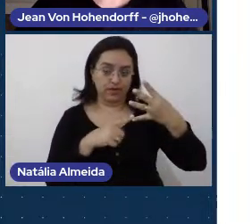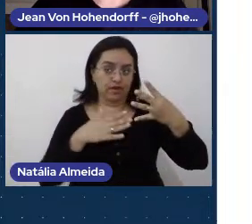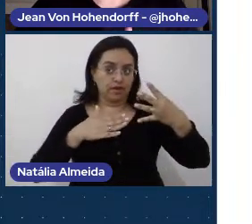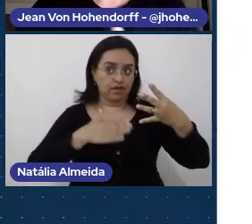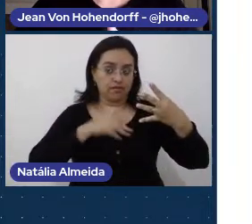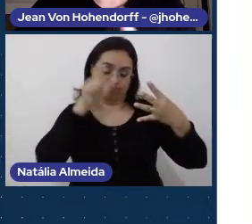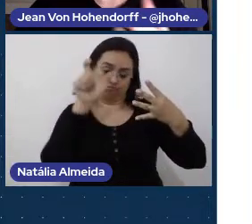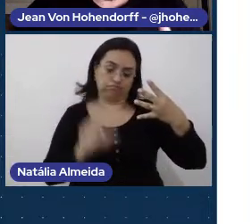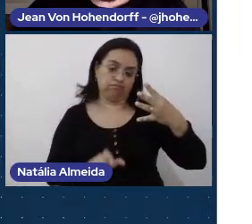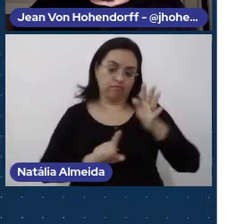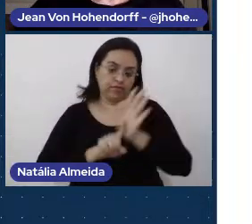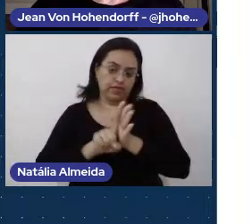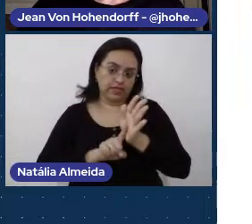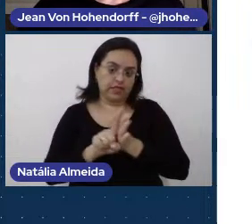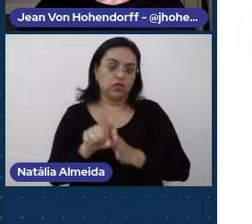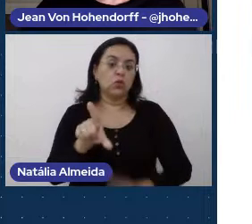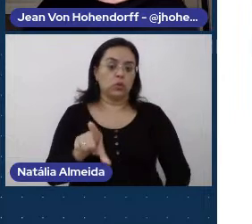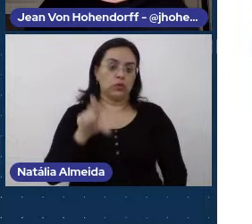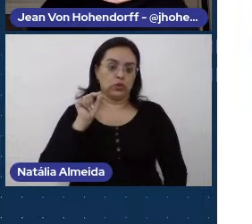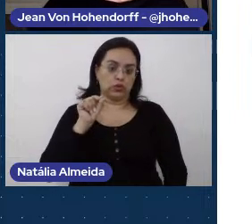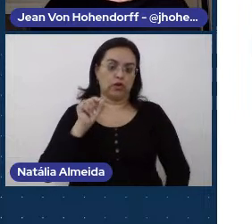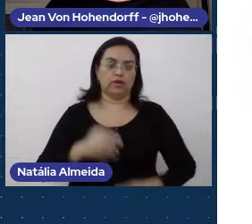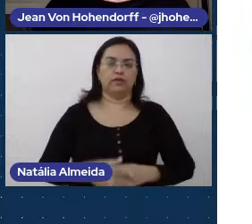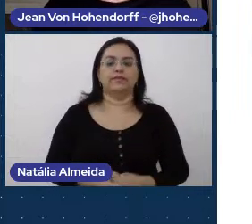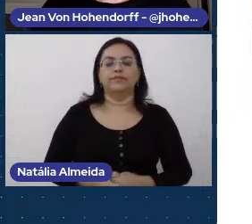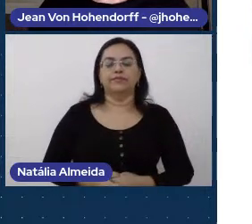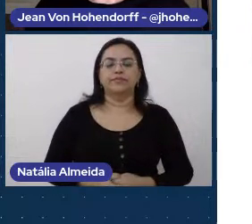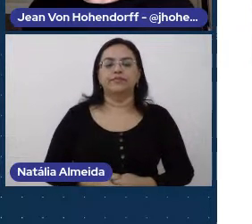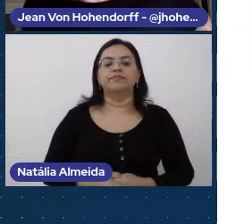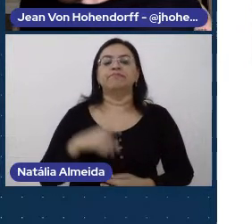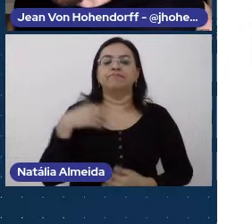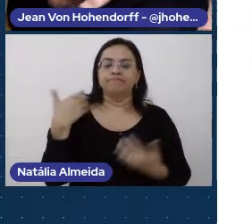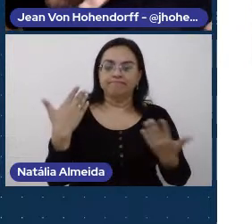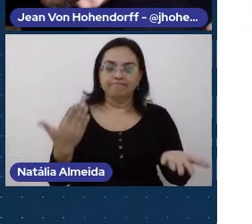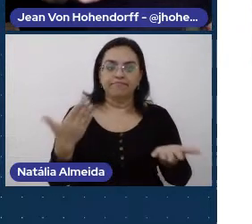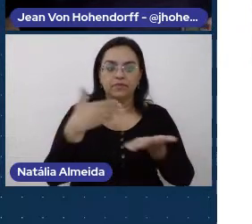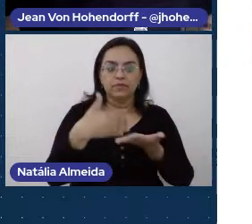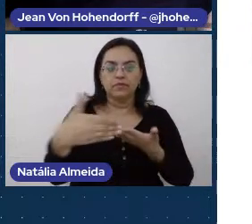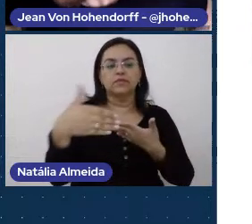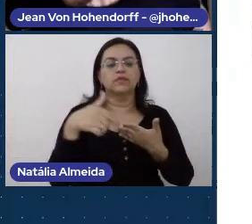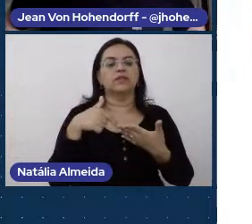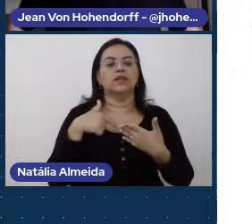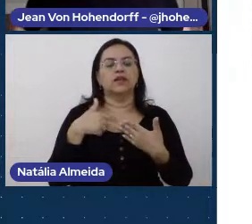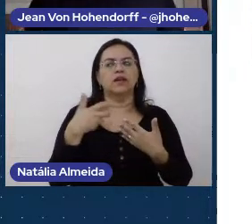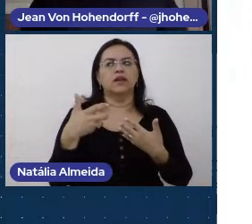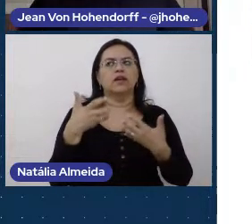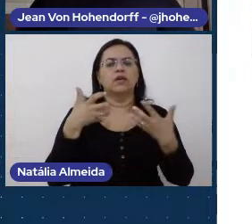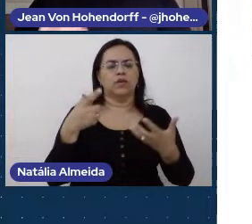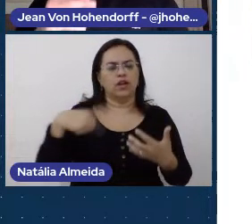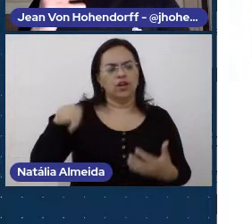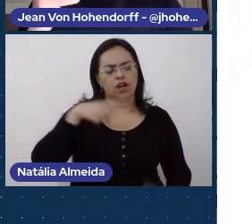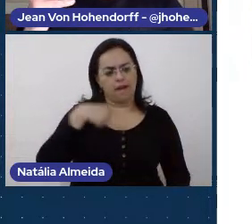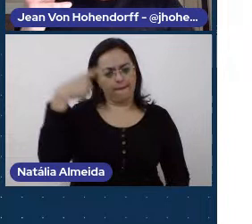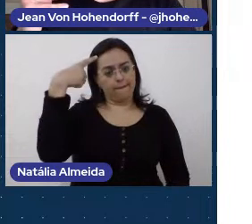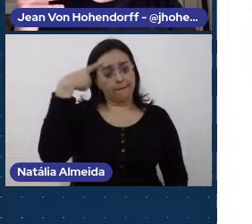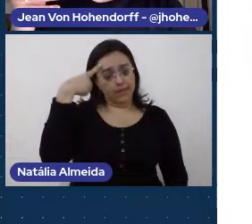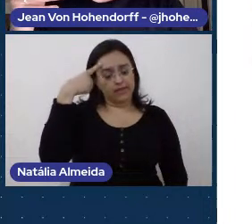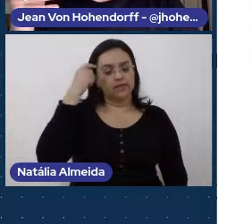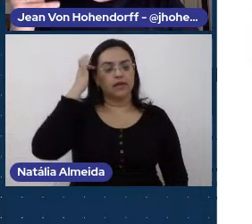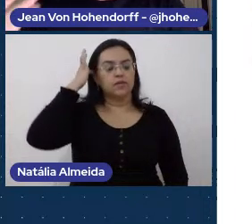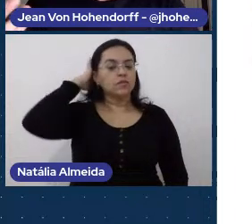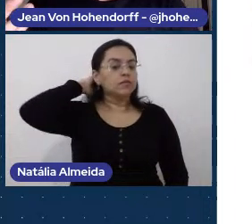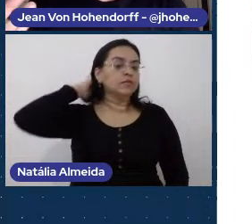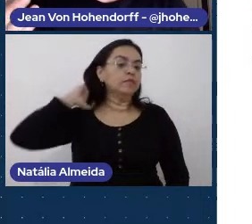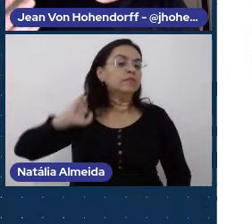pesquisador ou a pesquisadora adota. A partir disso, inclusive, é interessante a gente pensar que, embora se diga que a